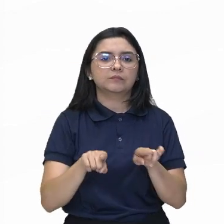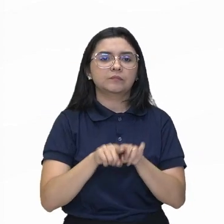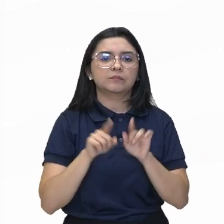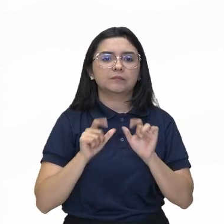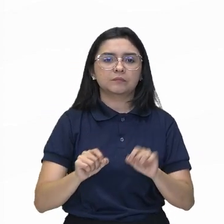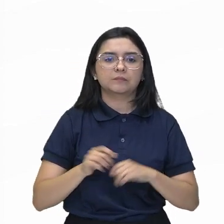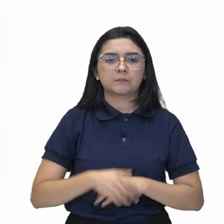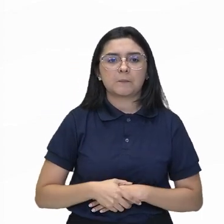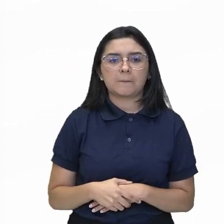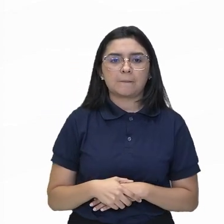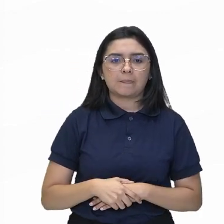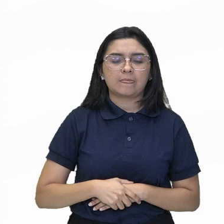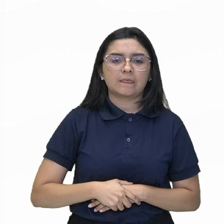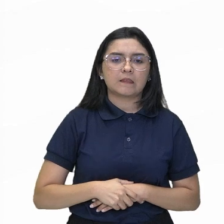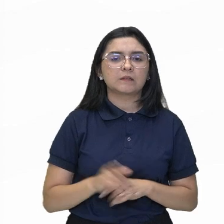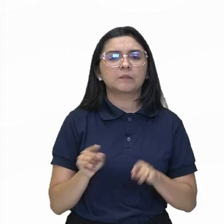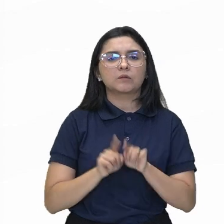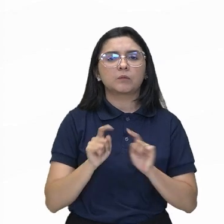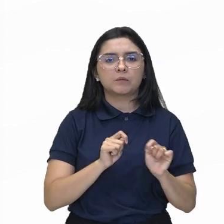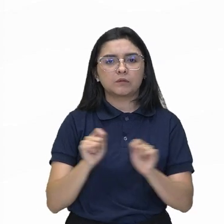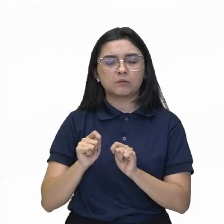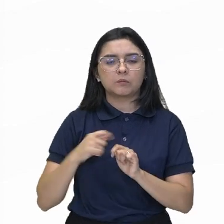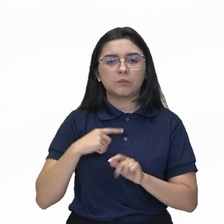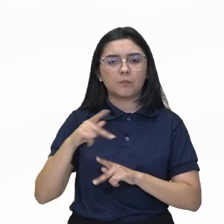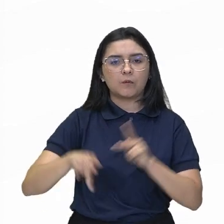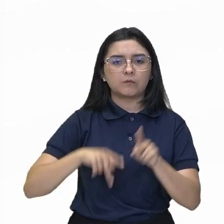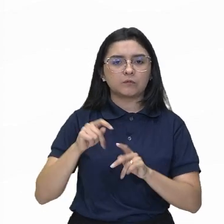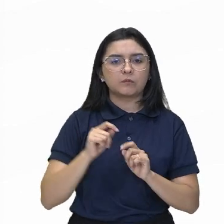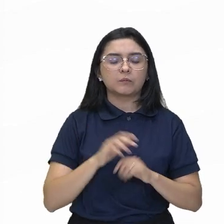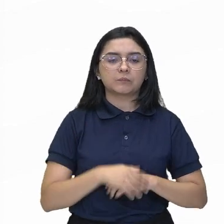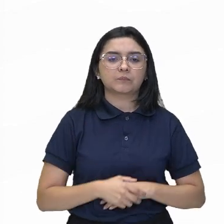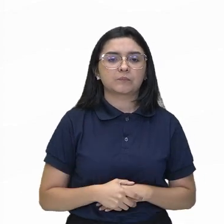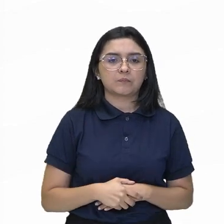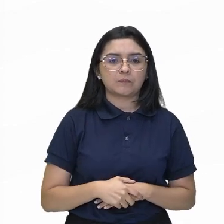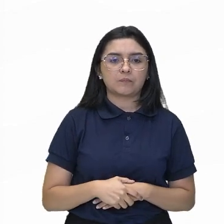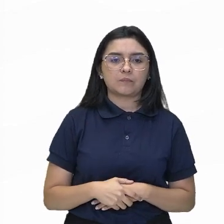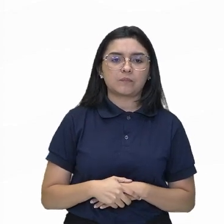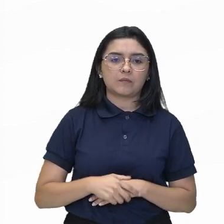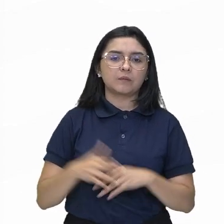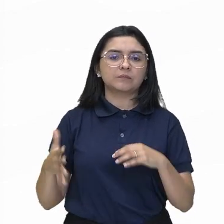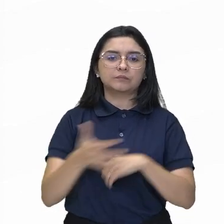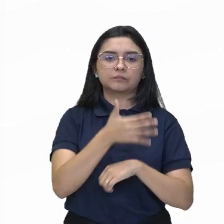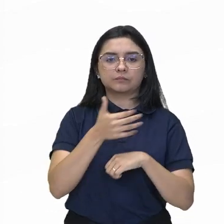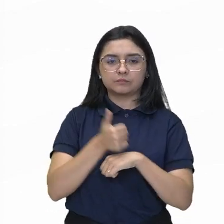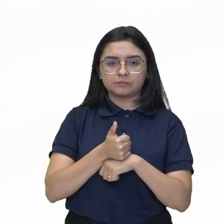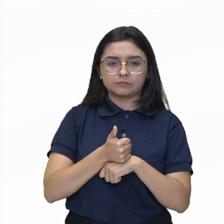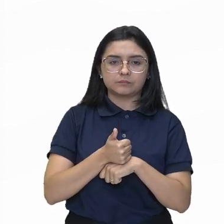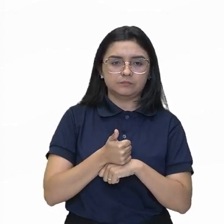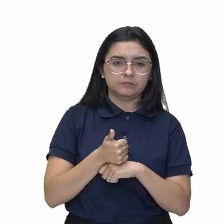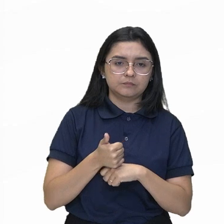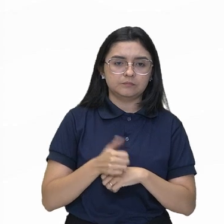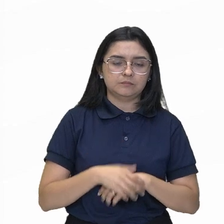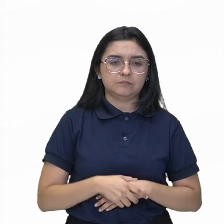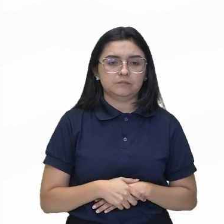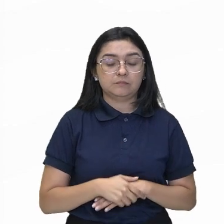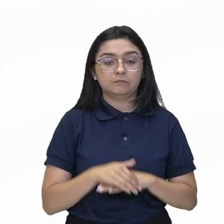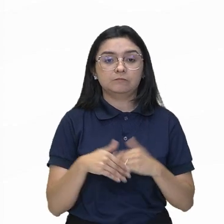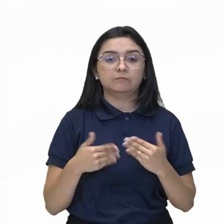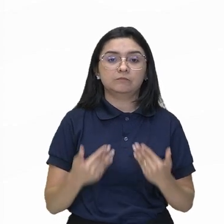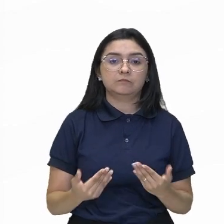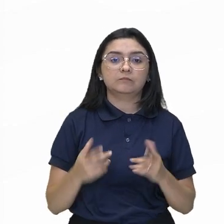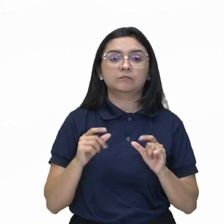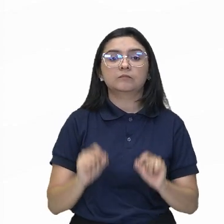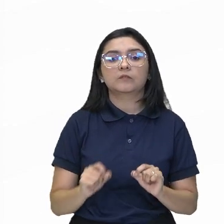antiga estratégia de dominação desse povo pelos colonizadores. O maracatu de